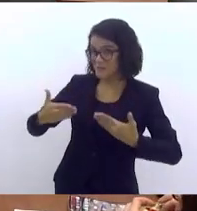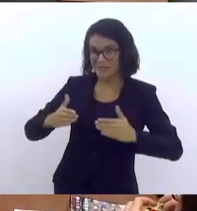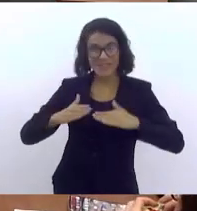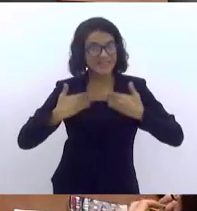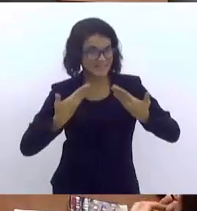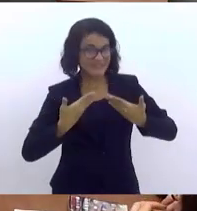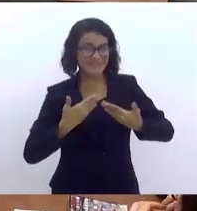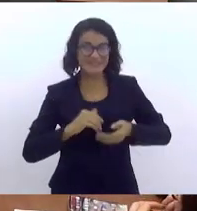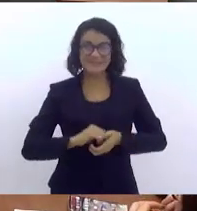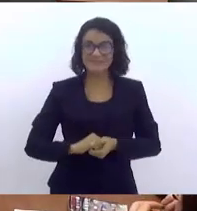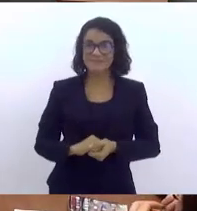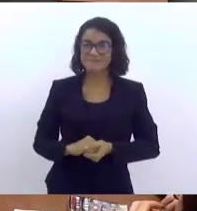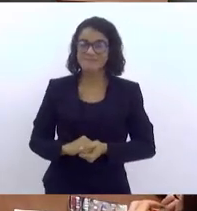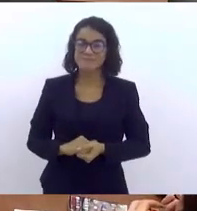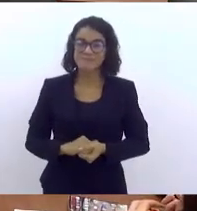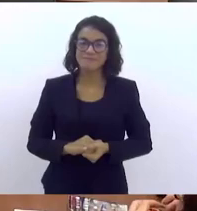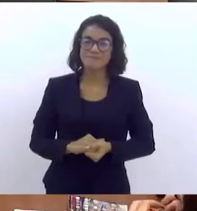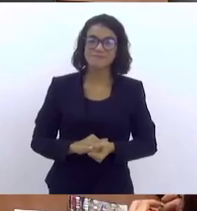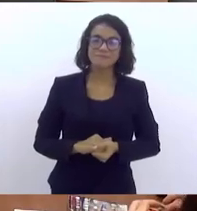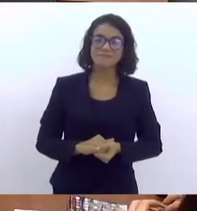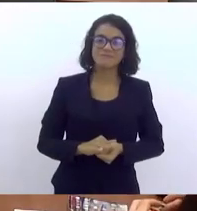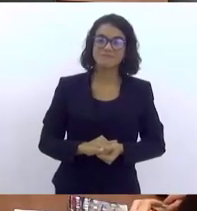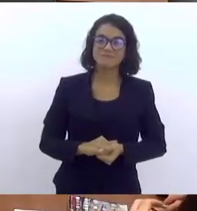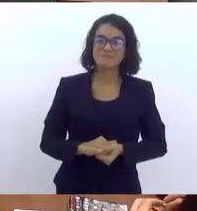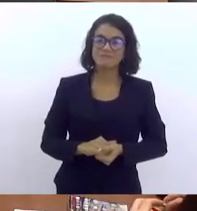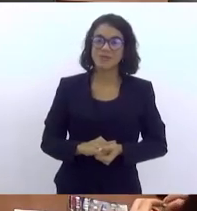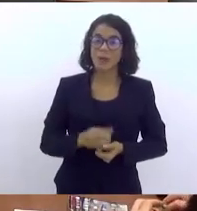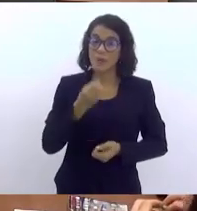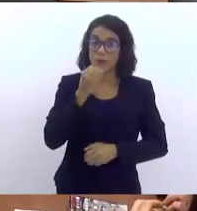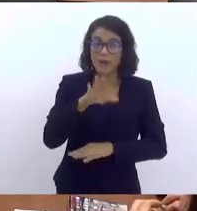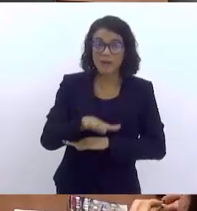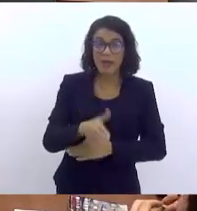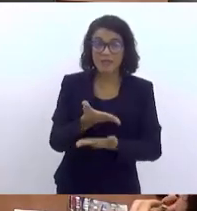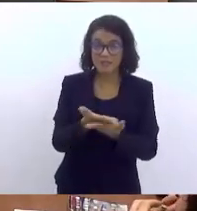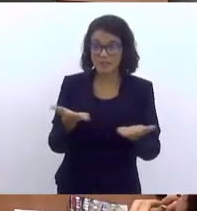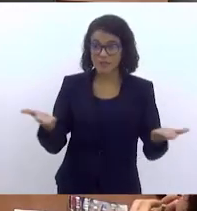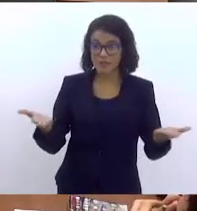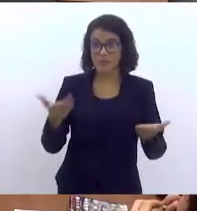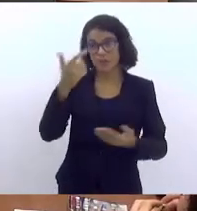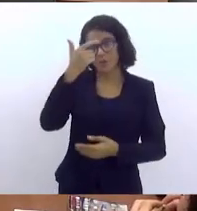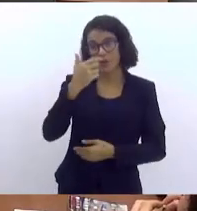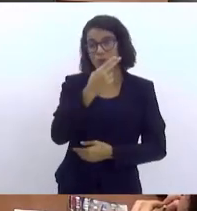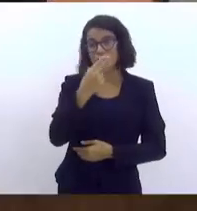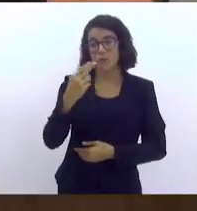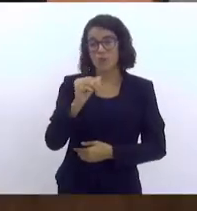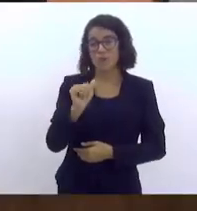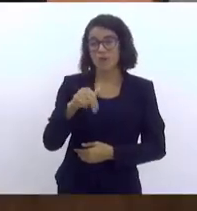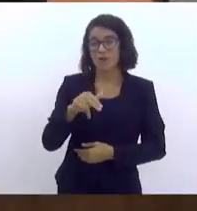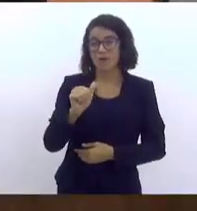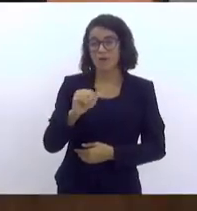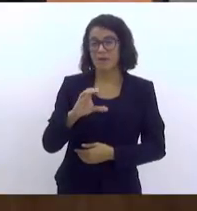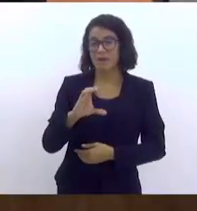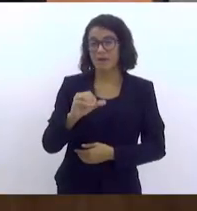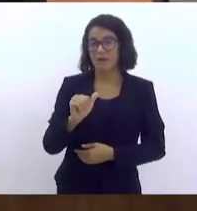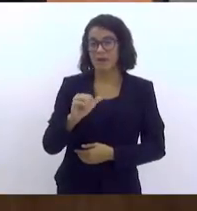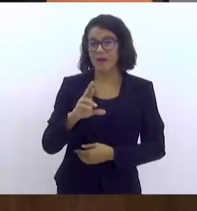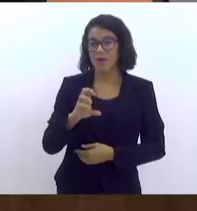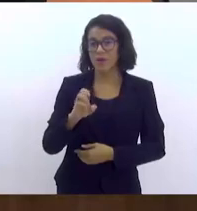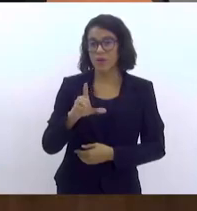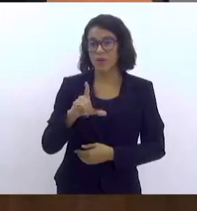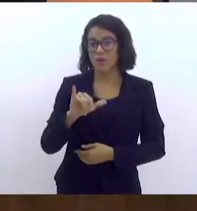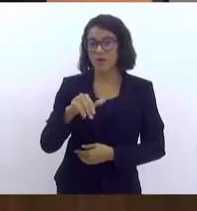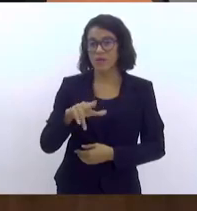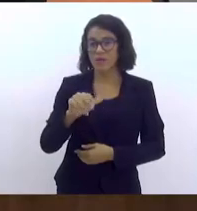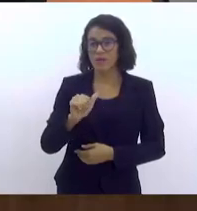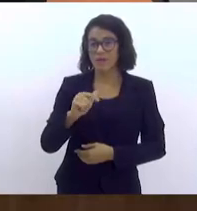gente para quem vier Boa tarde a todos meu nome é Ana Carolina Tavares eu